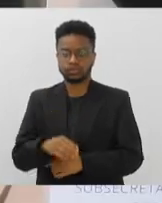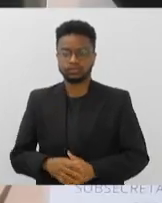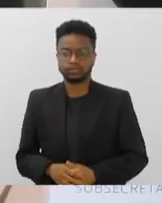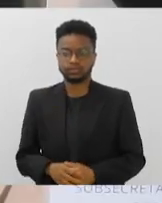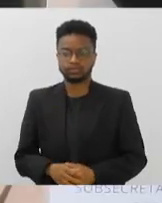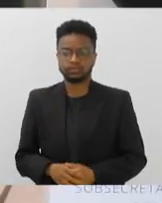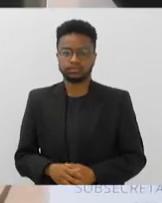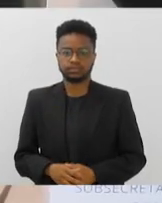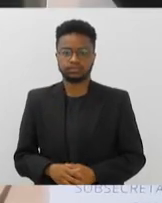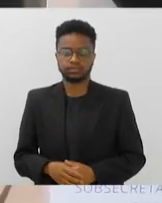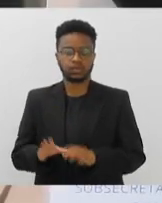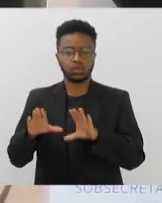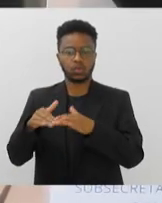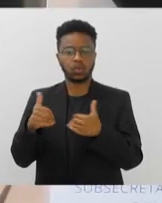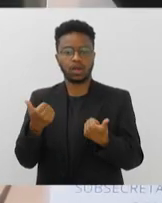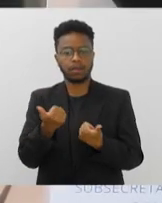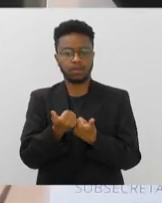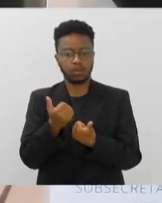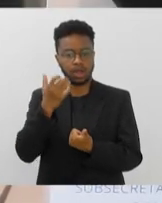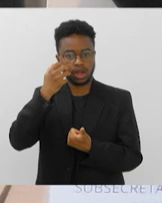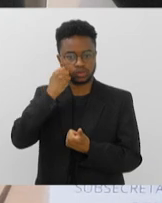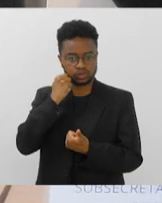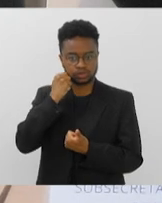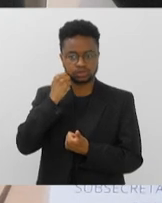Ricardo grupo de apoio